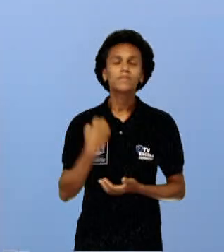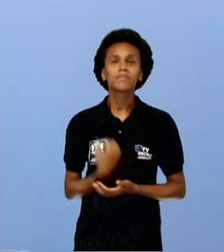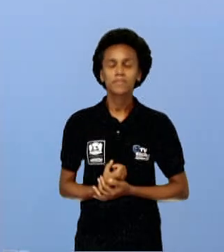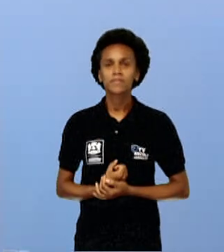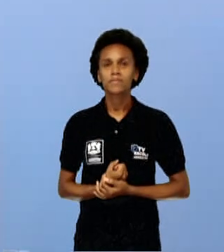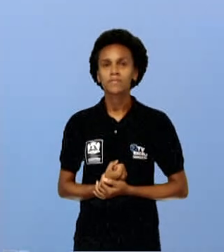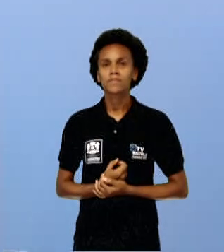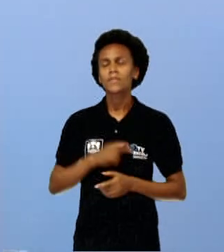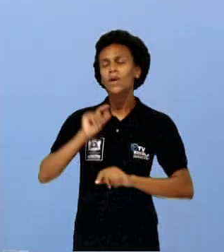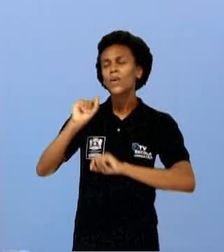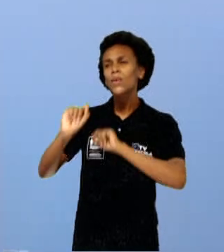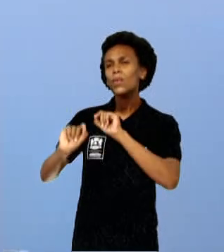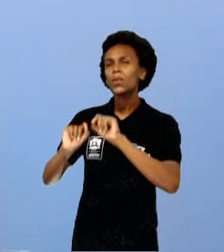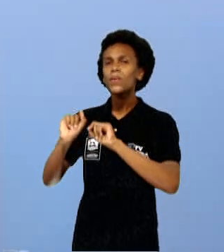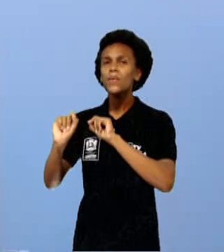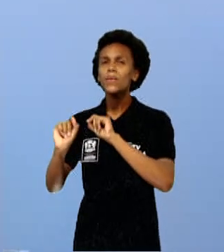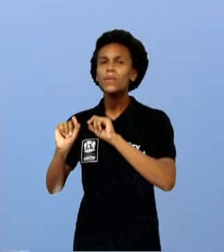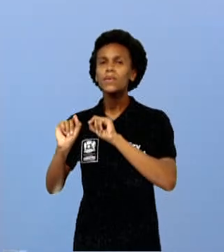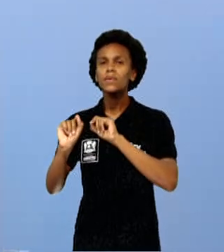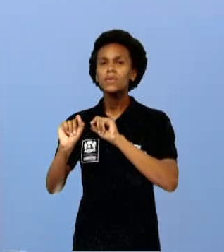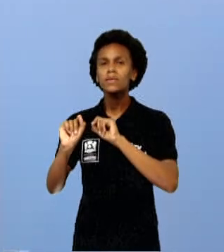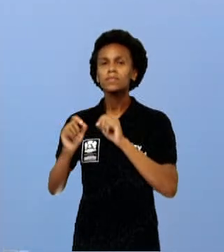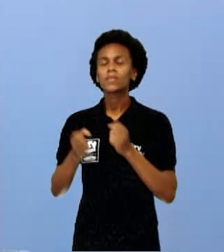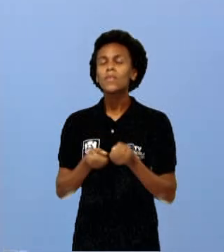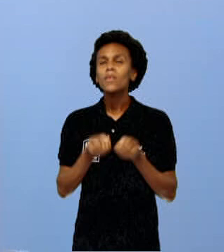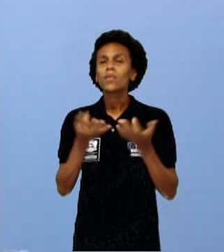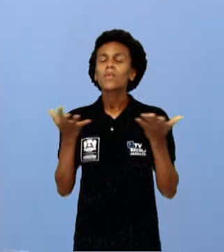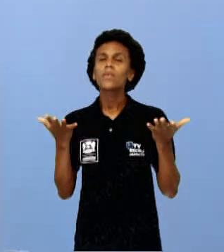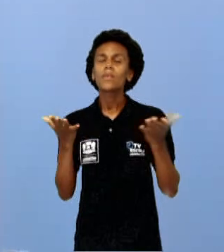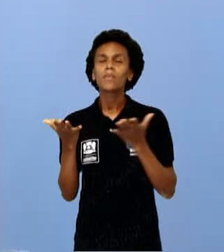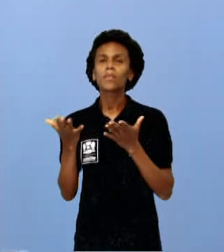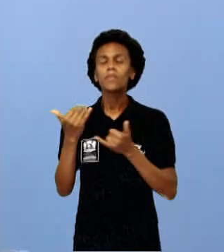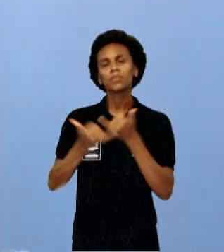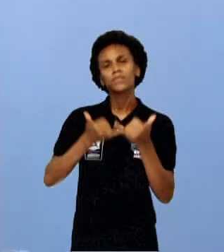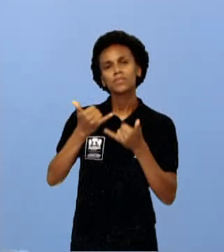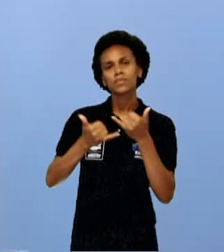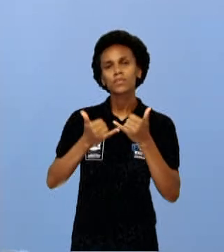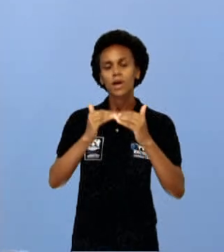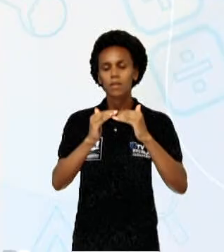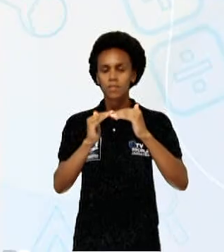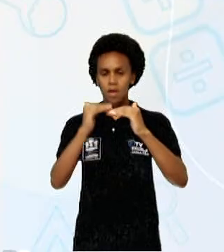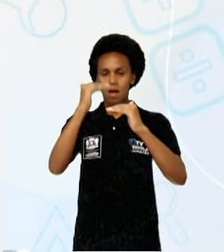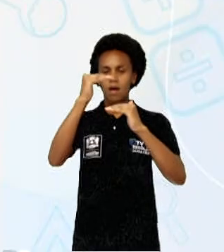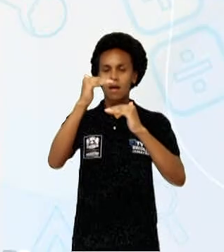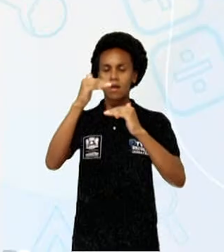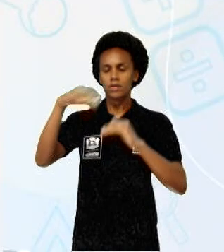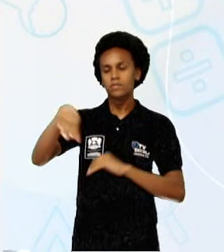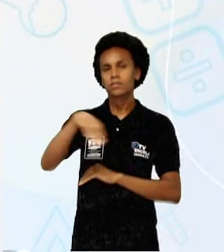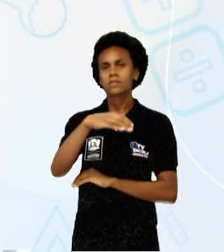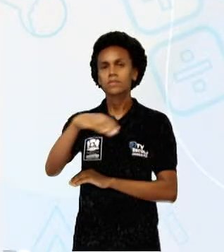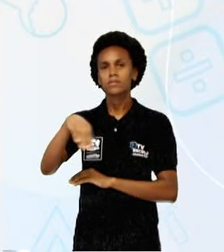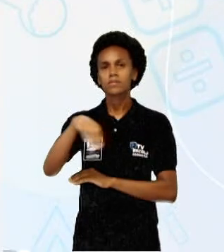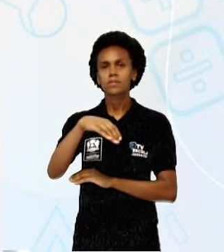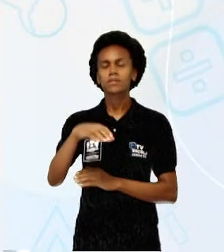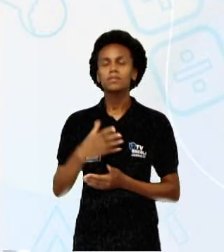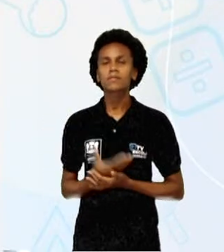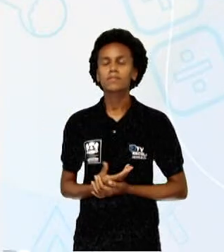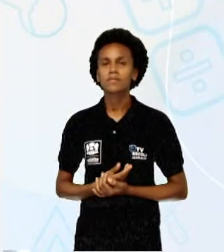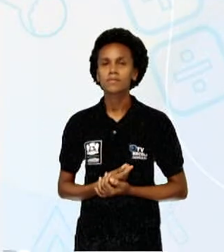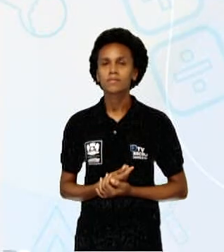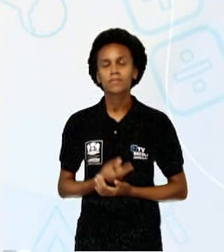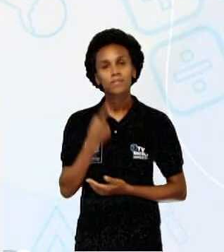e o que é quais os brinquedos que estão acima dos carrinhos Bora lá